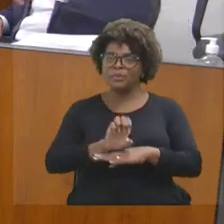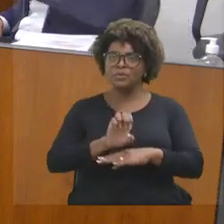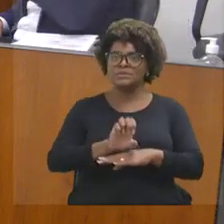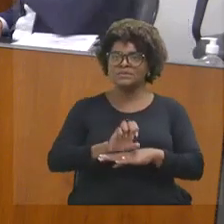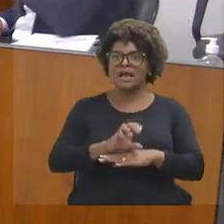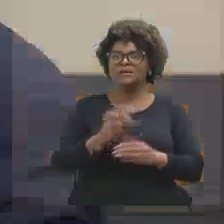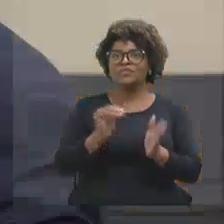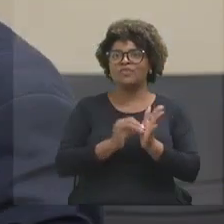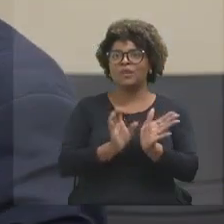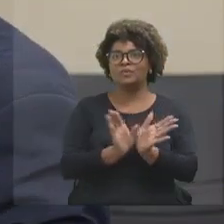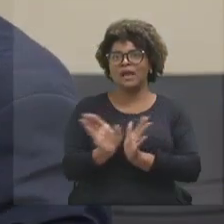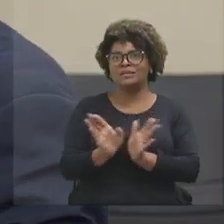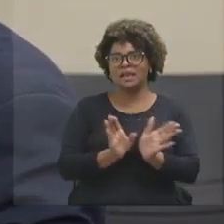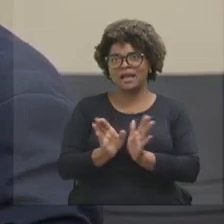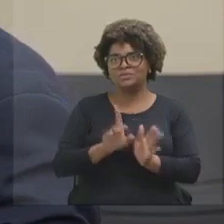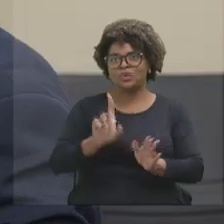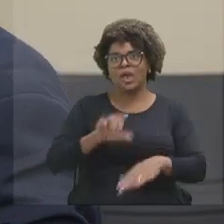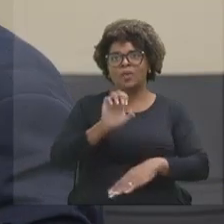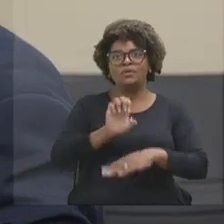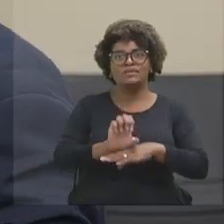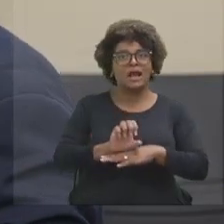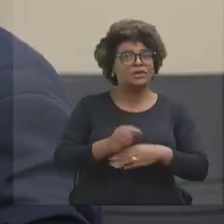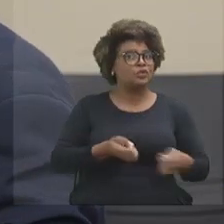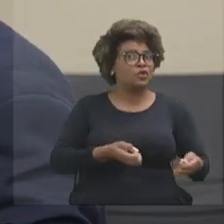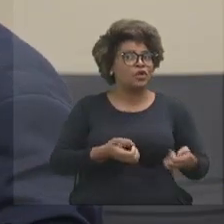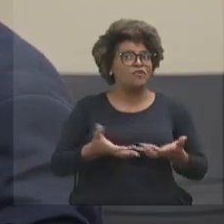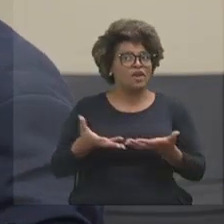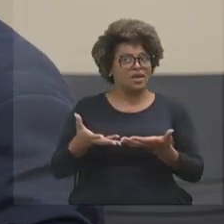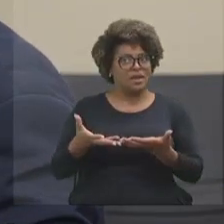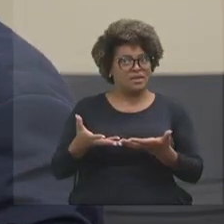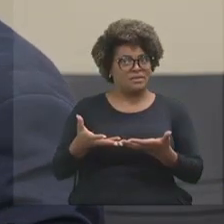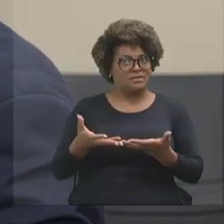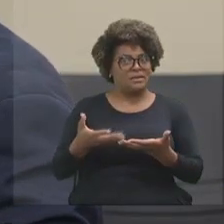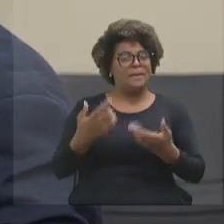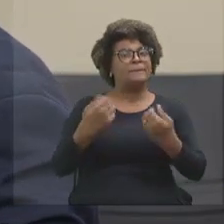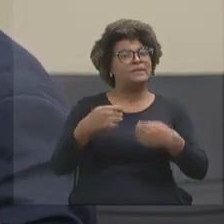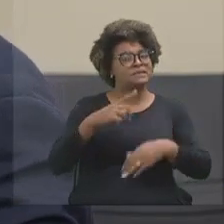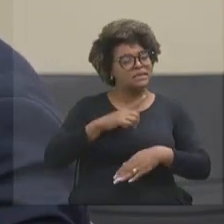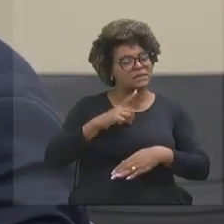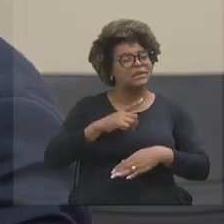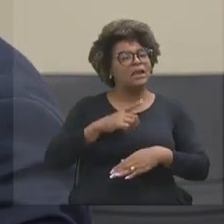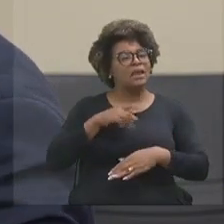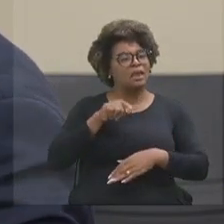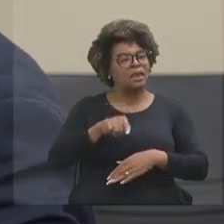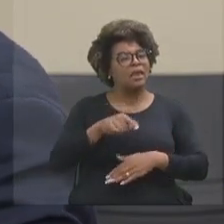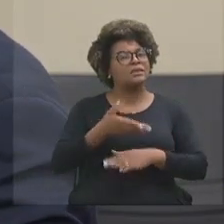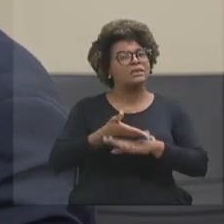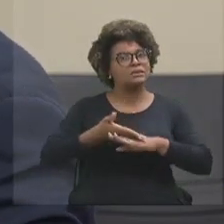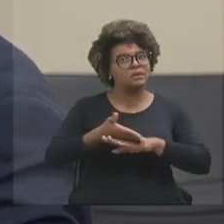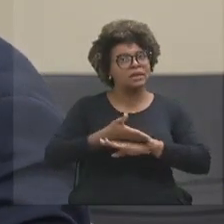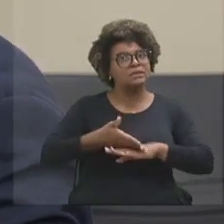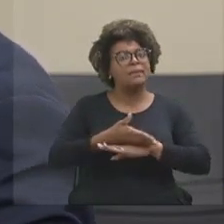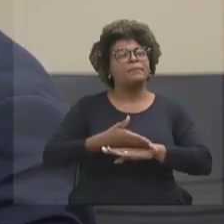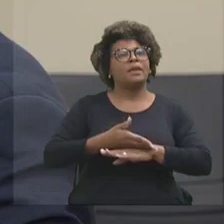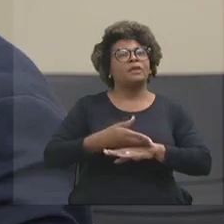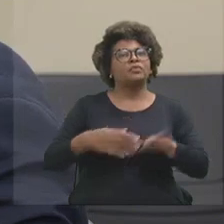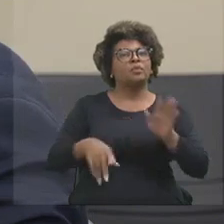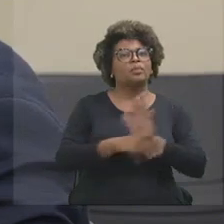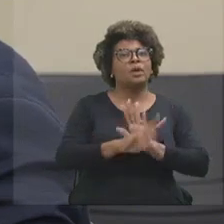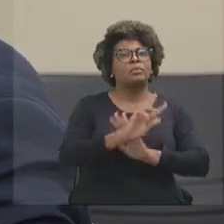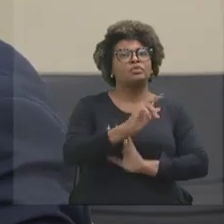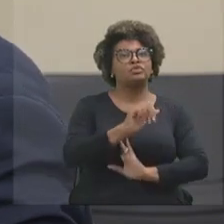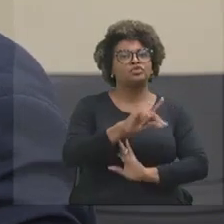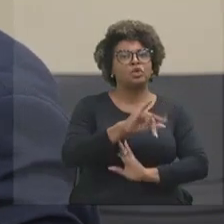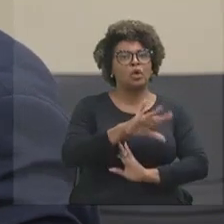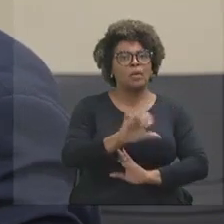tem que oferecer aí nós vamos dentro da integralidade da população trans nós vamos ter tanta harmonização hormonal quanta cirurgias